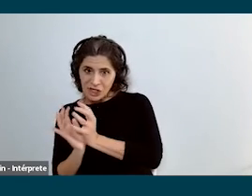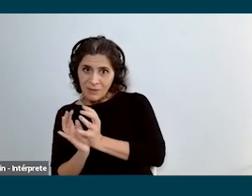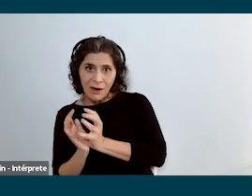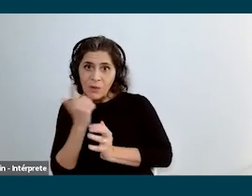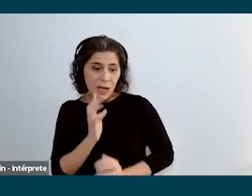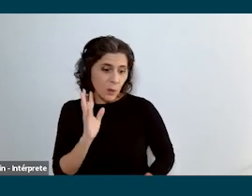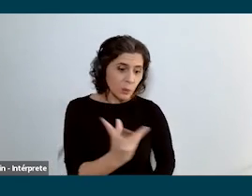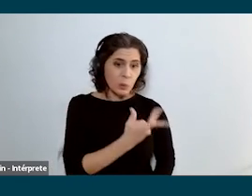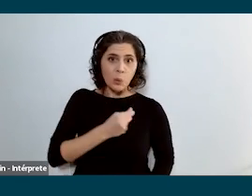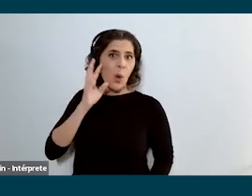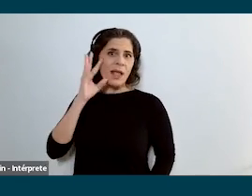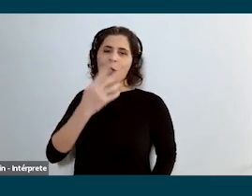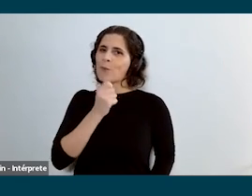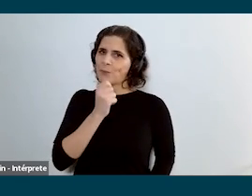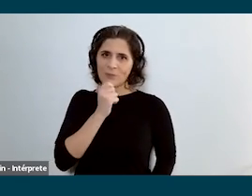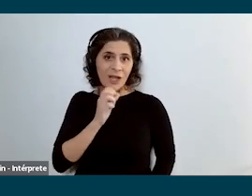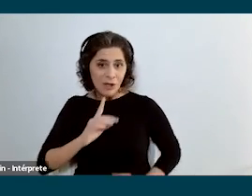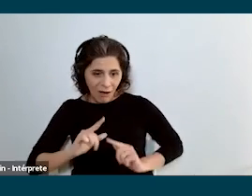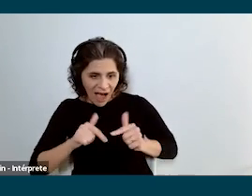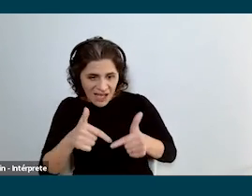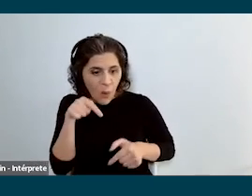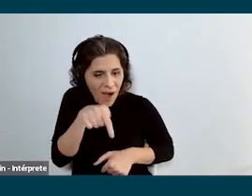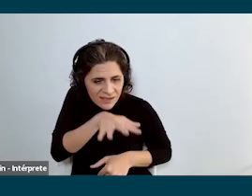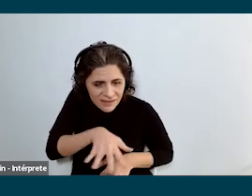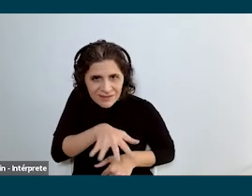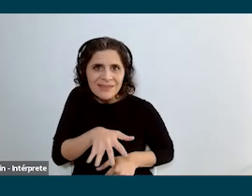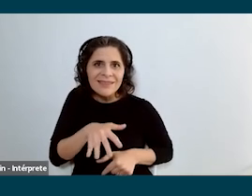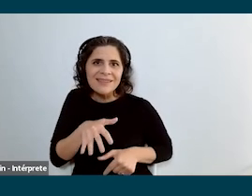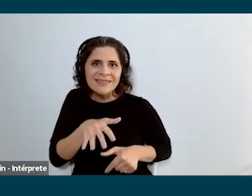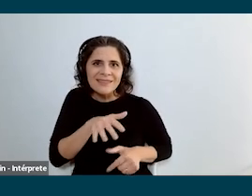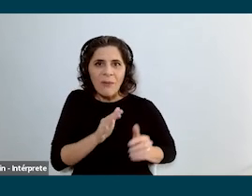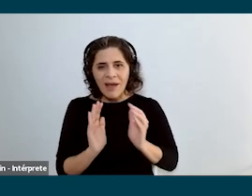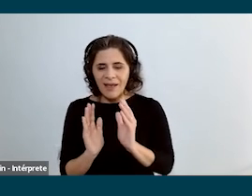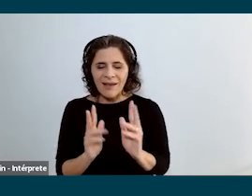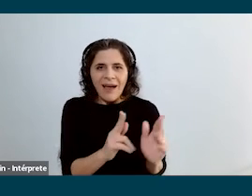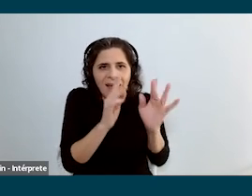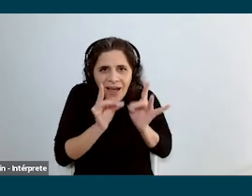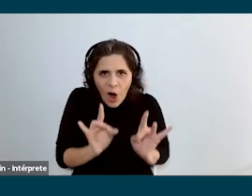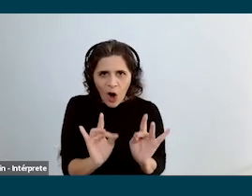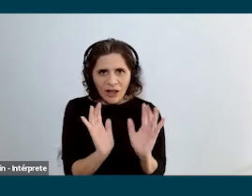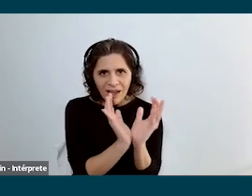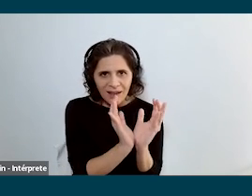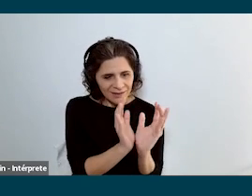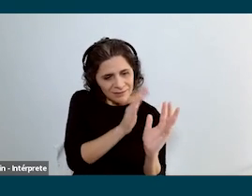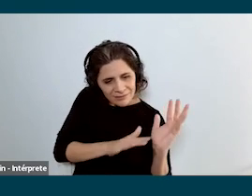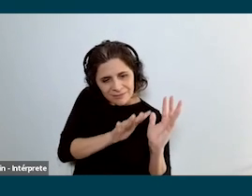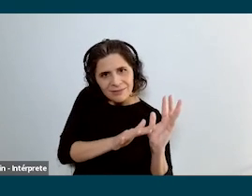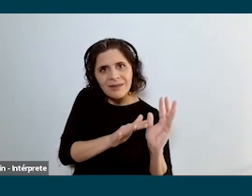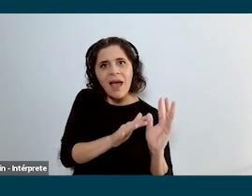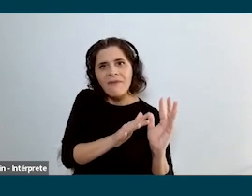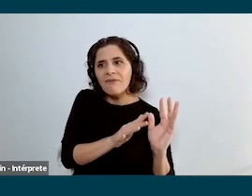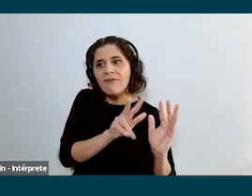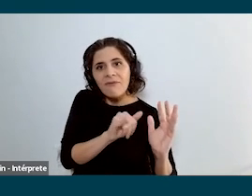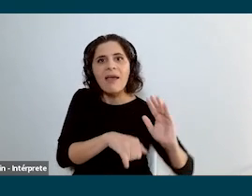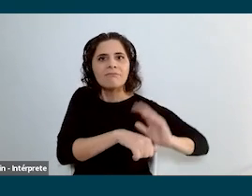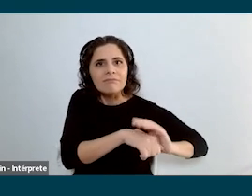time consegue atuar só numa parte desse passo e a gente precisa ter muita clareza de fato, como o